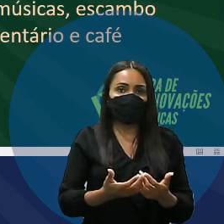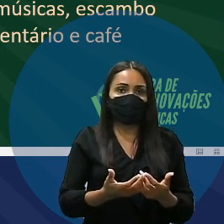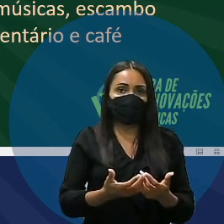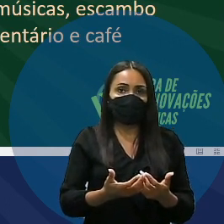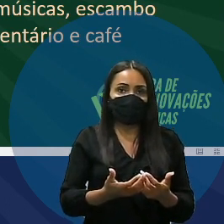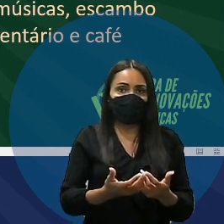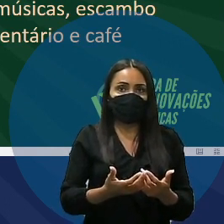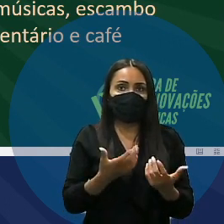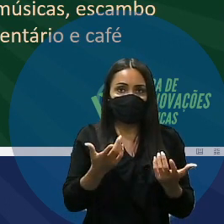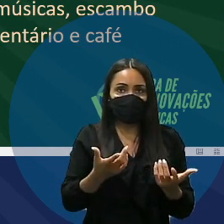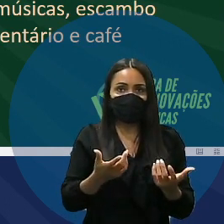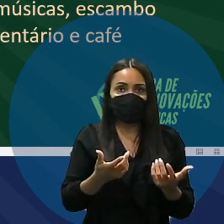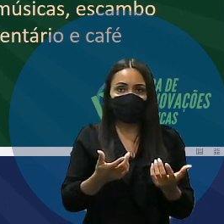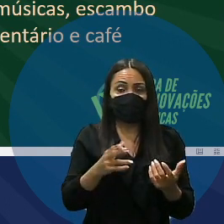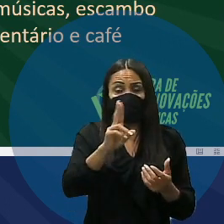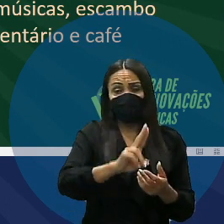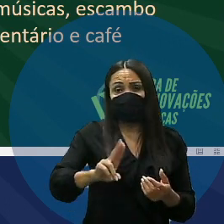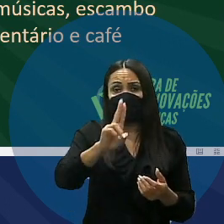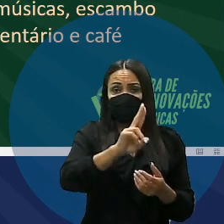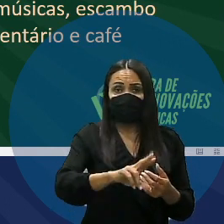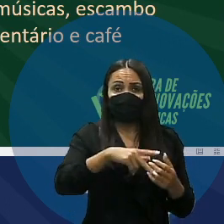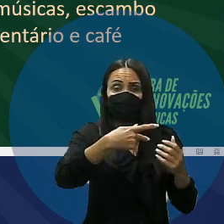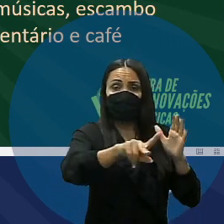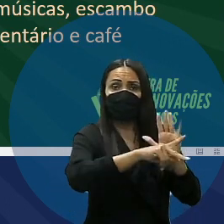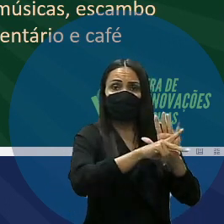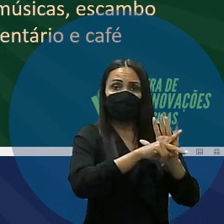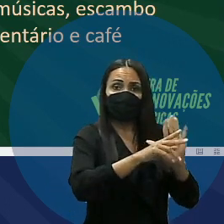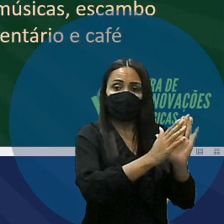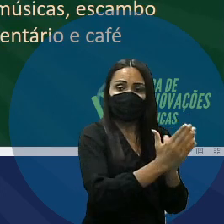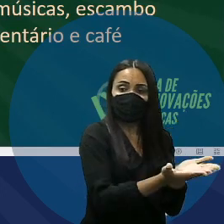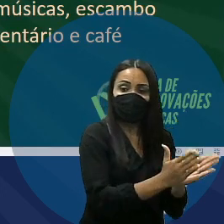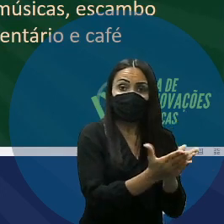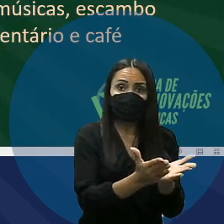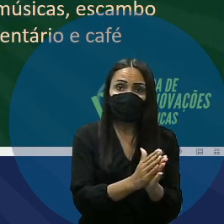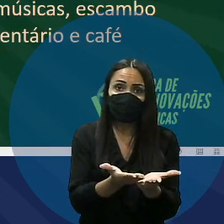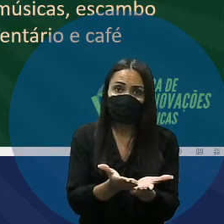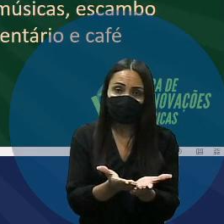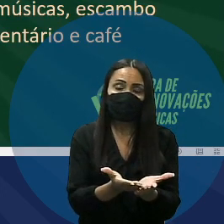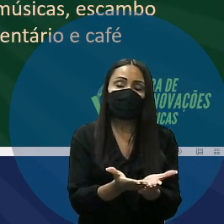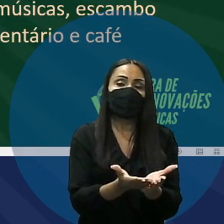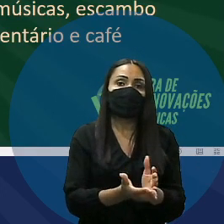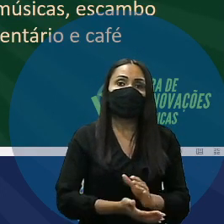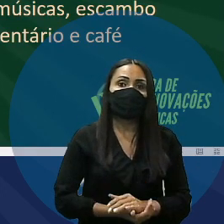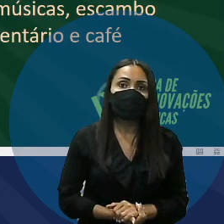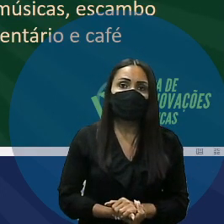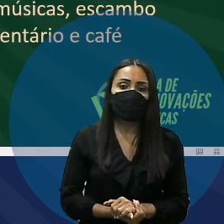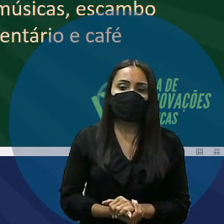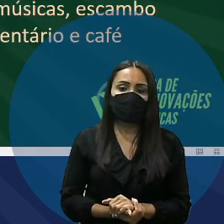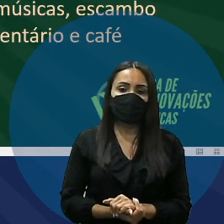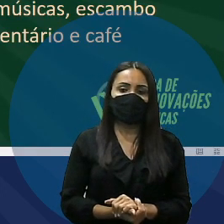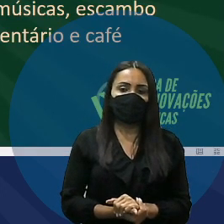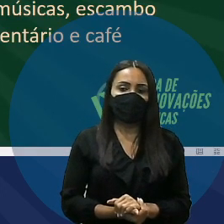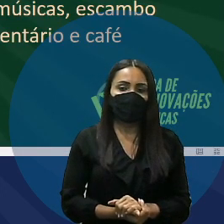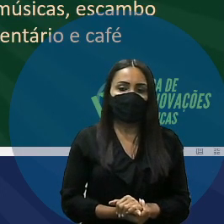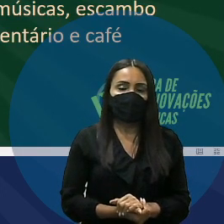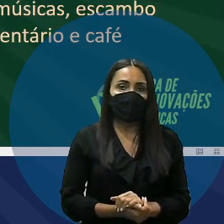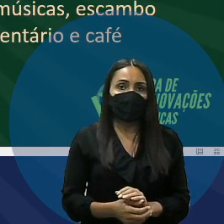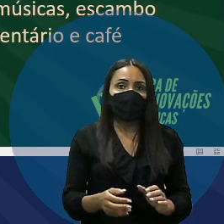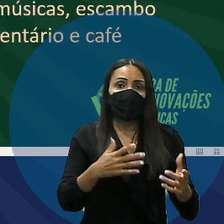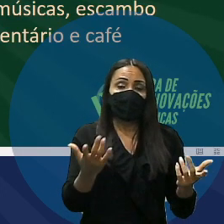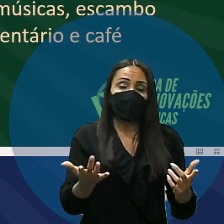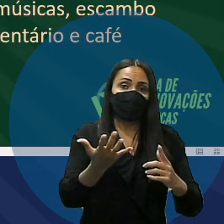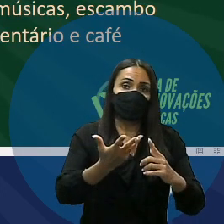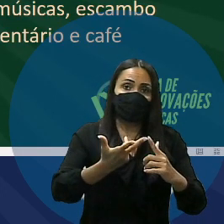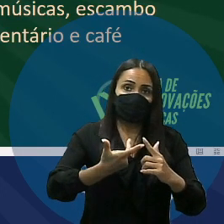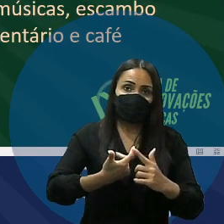livros já lidos, doavam para a escola, recebiam um quantitativo de